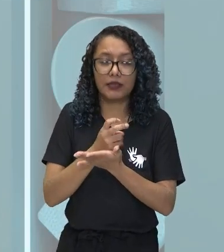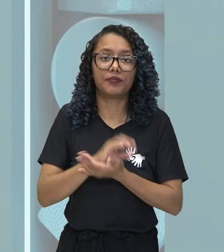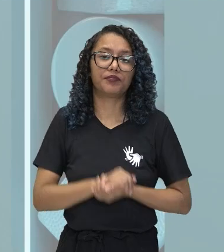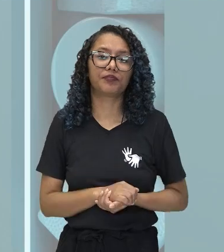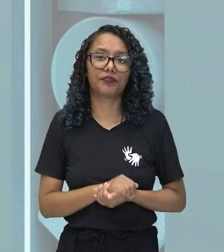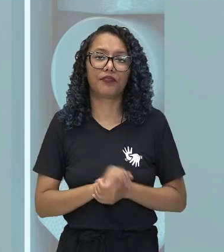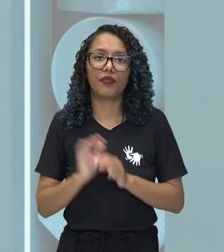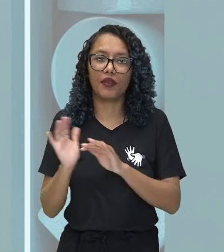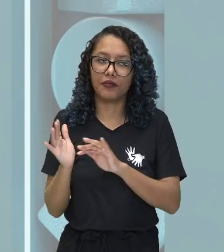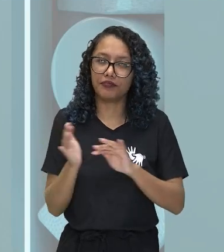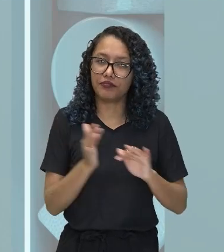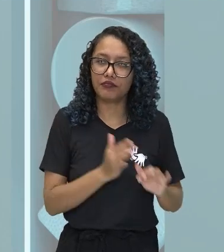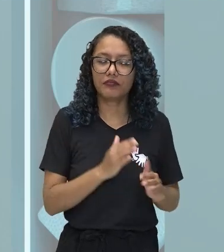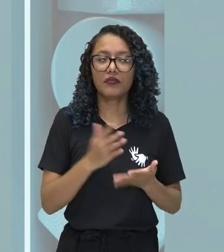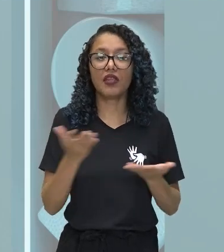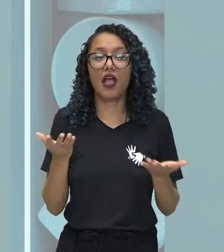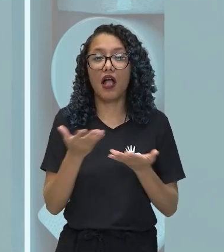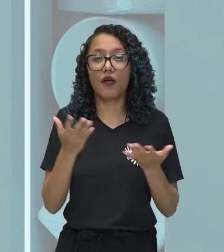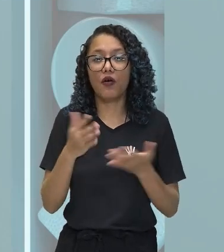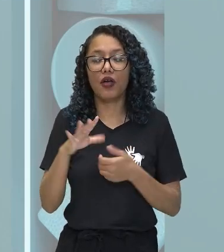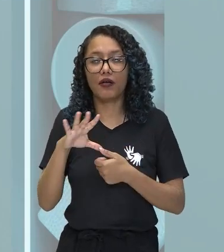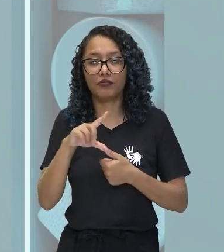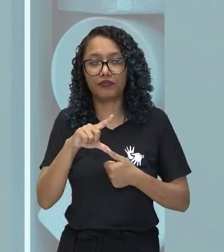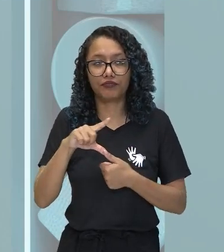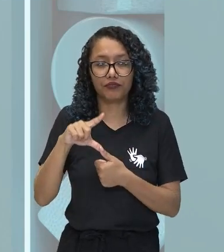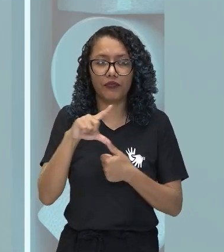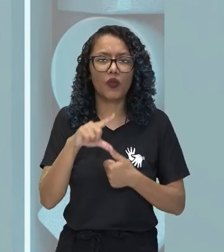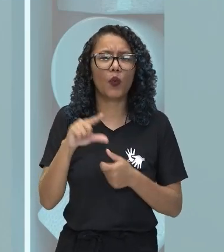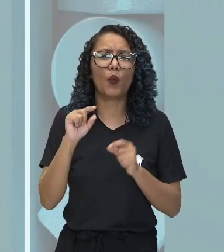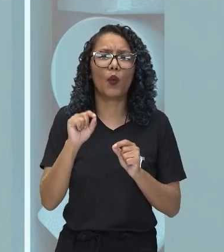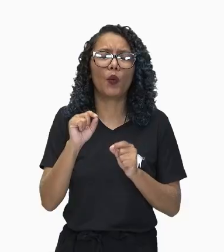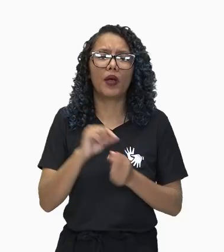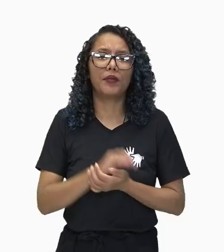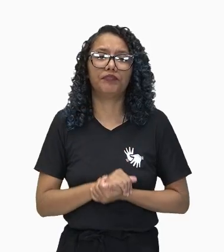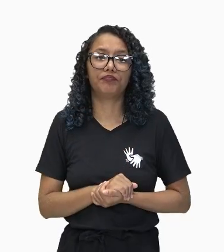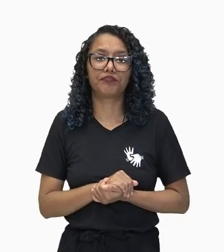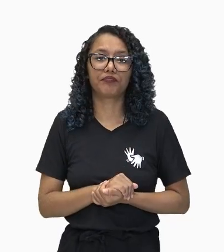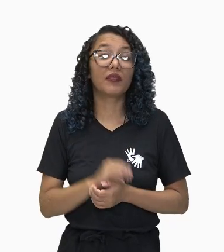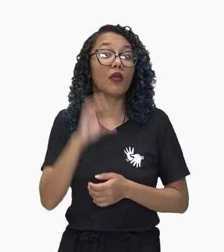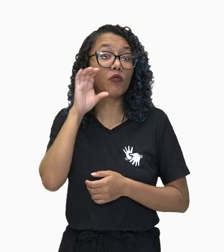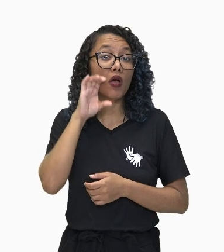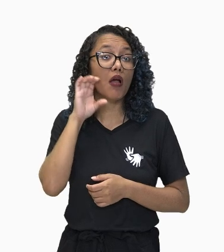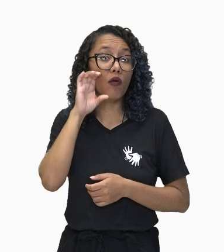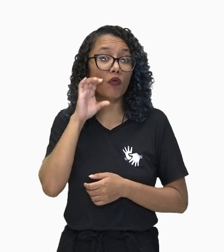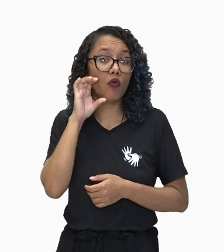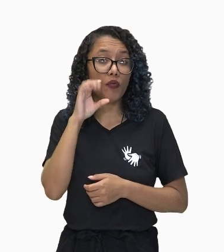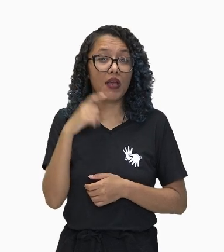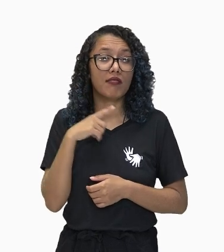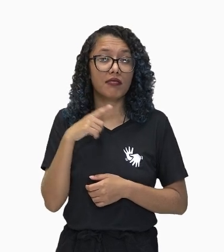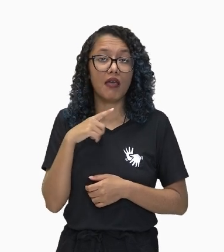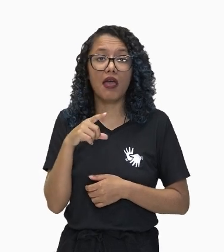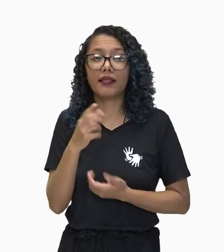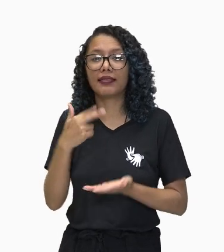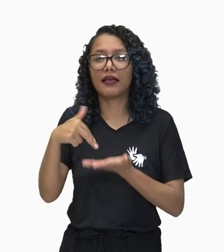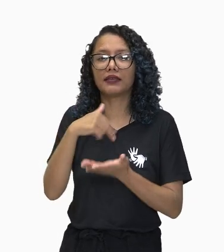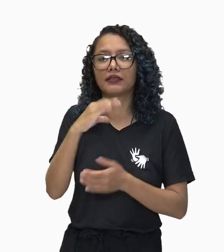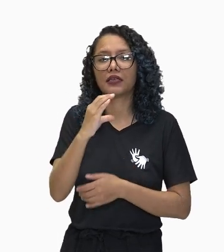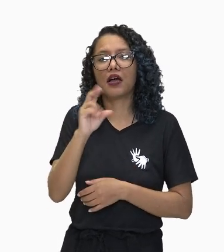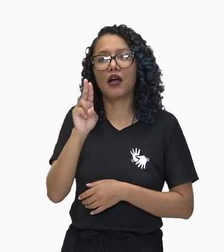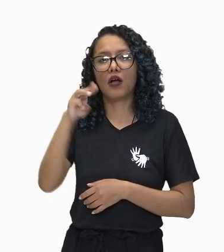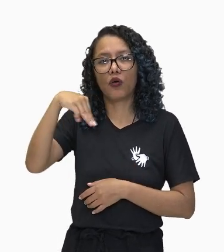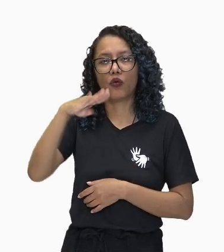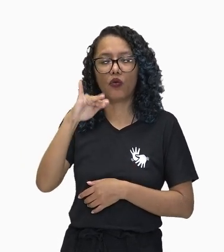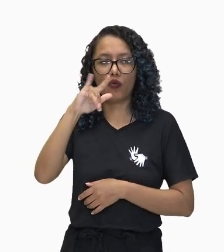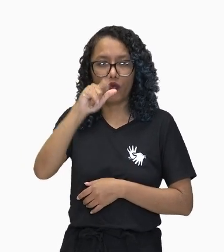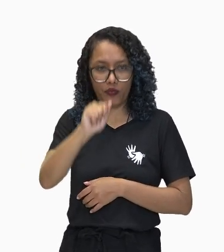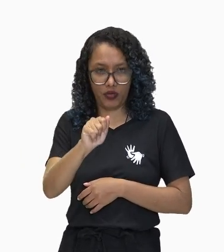que a gente tem de dança? Na Colômbia, encontramos a cúmbia, que começou na